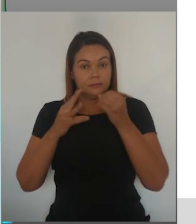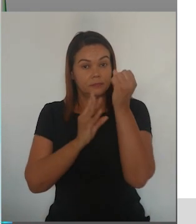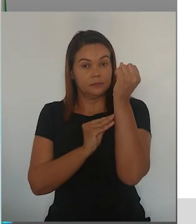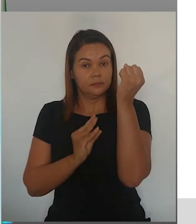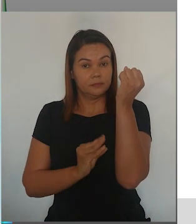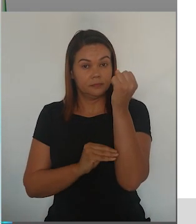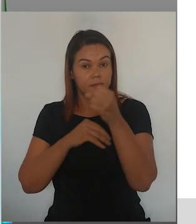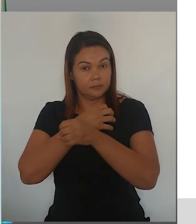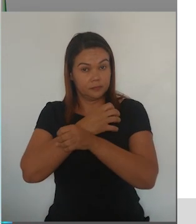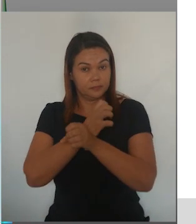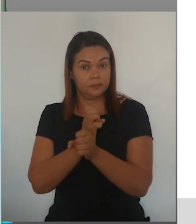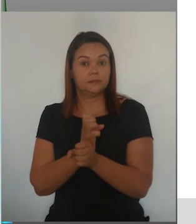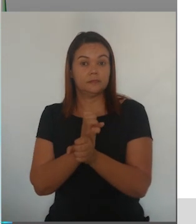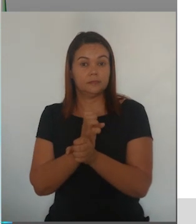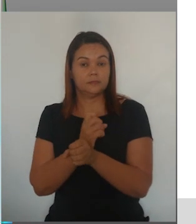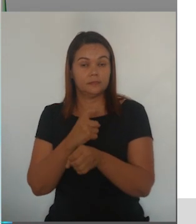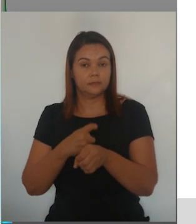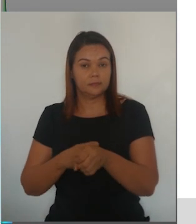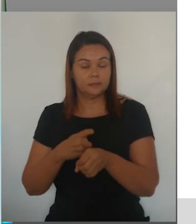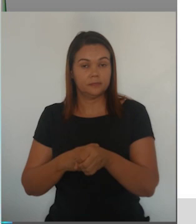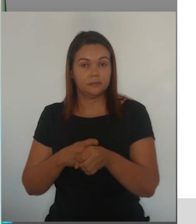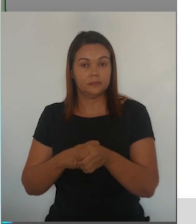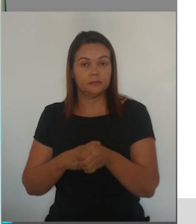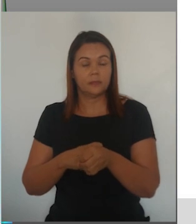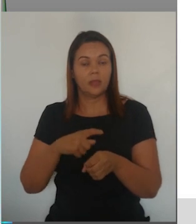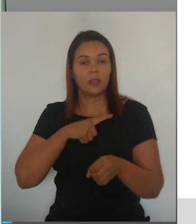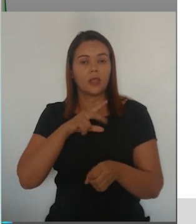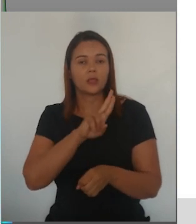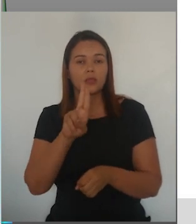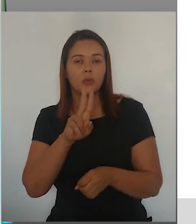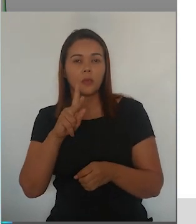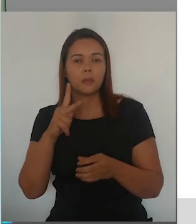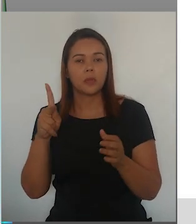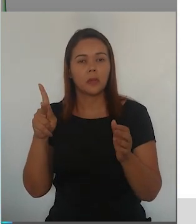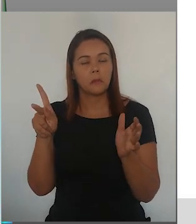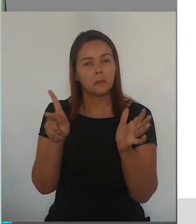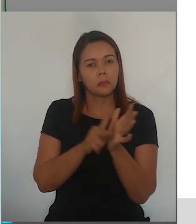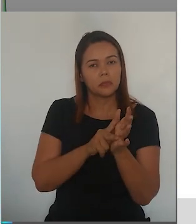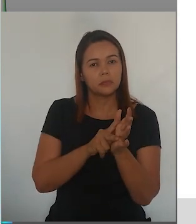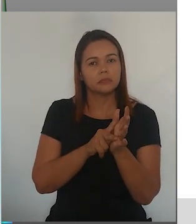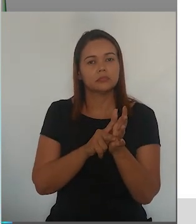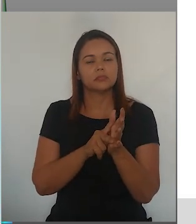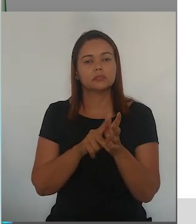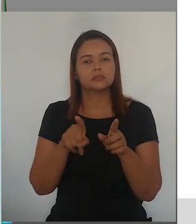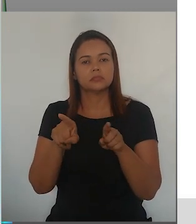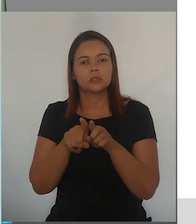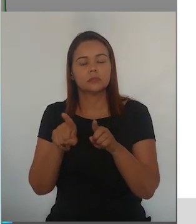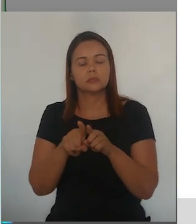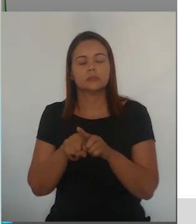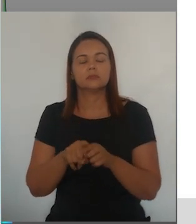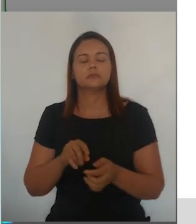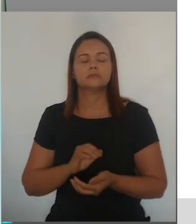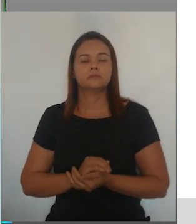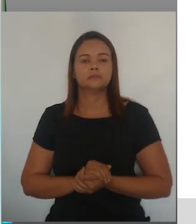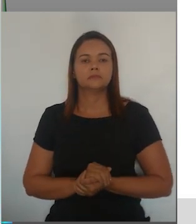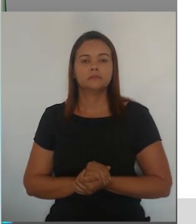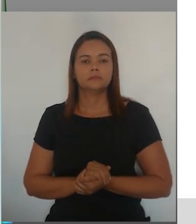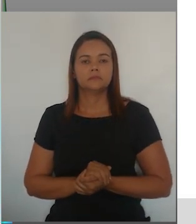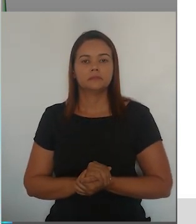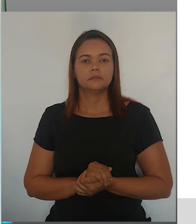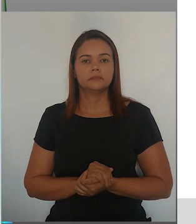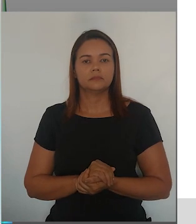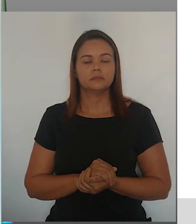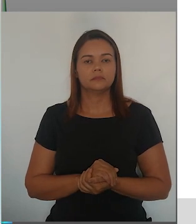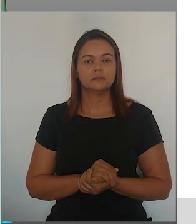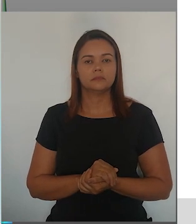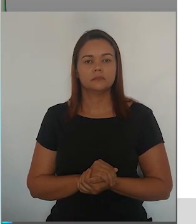A célula muscular esquelética recebe denominações próprias quanto aos componentes que a